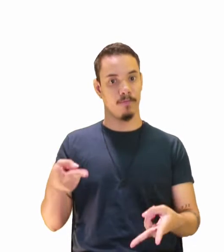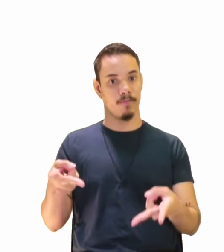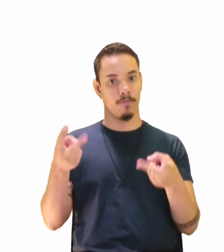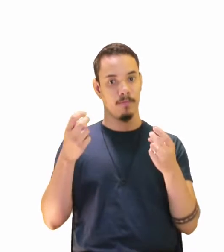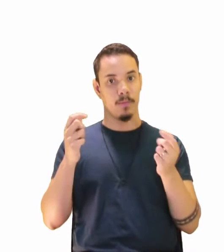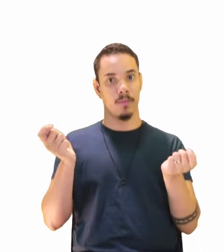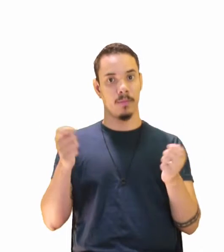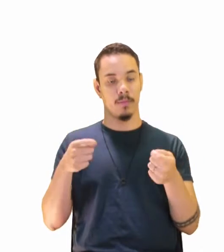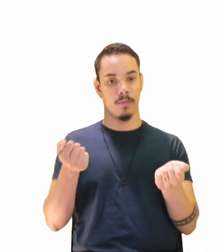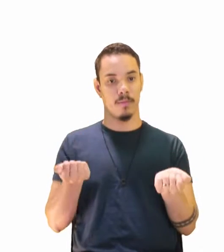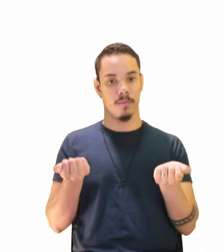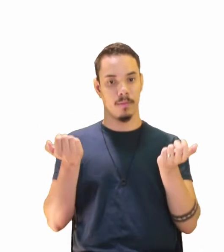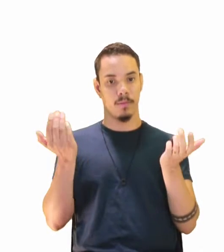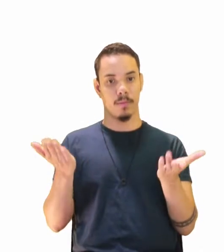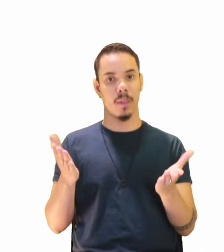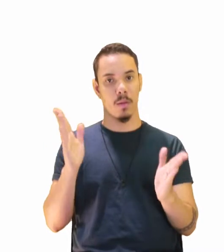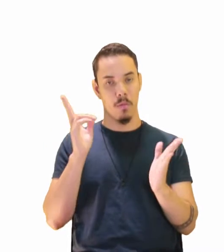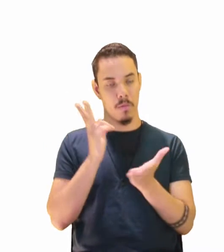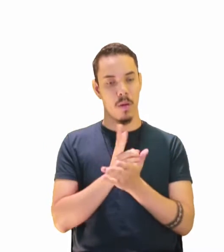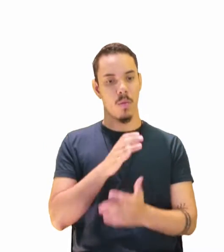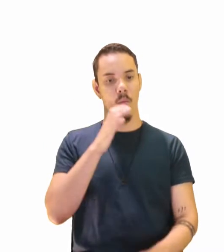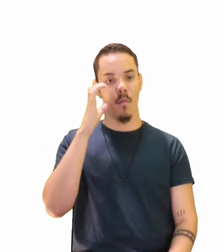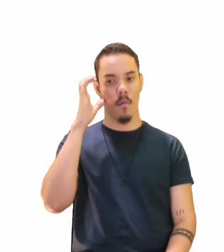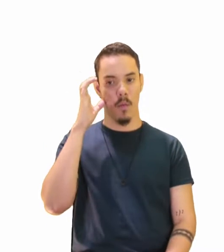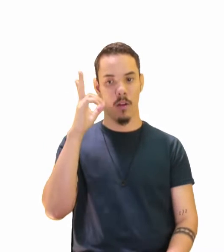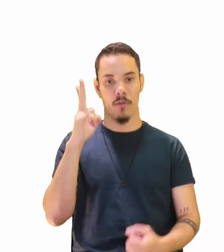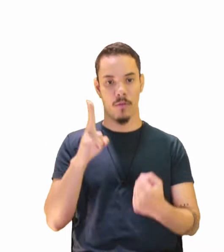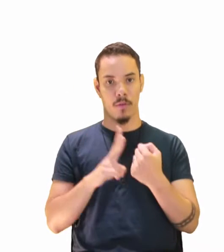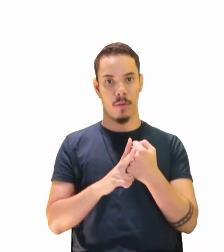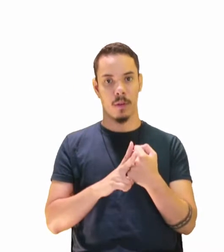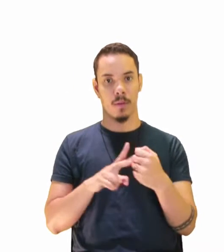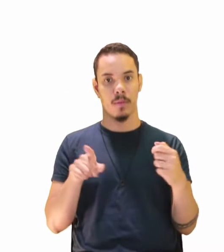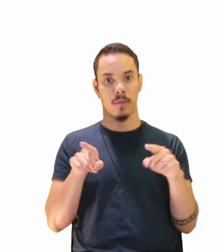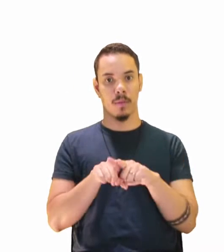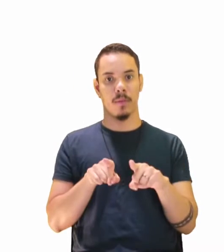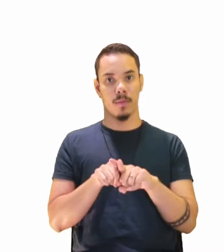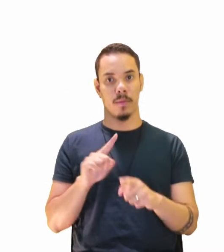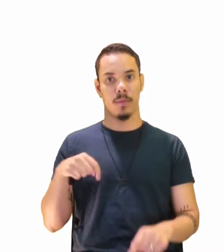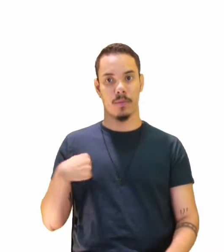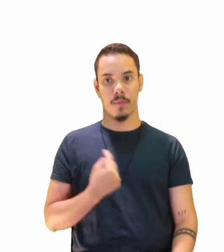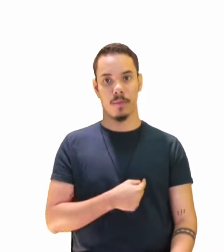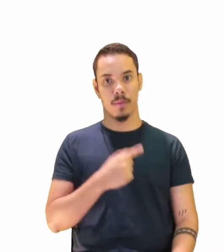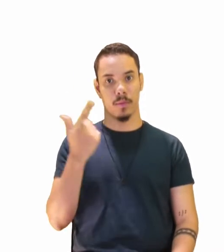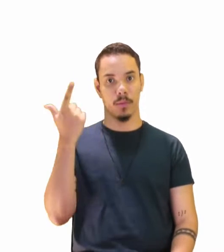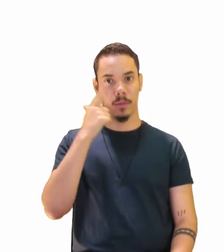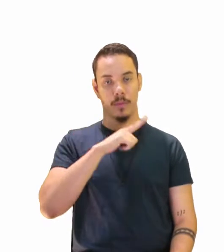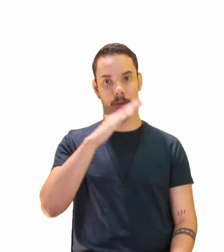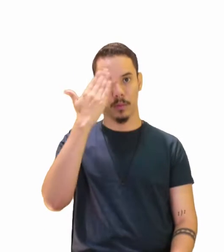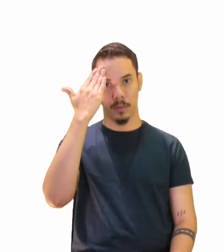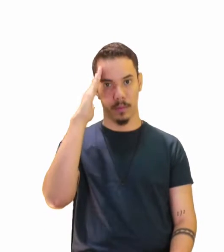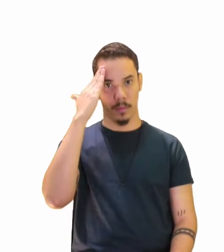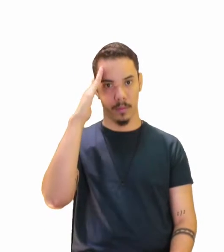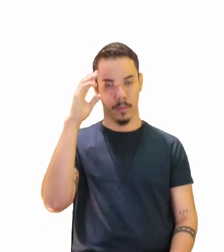para encaixar, mesmo omitindo os verbos, você consegue entender a mensagem.